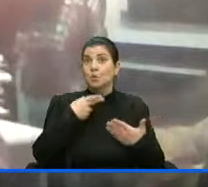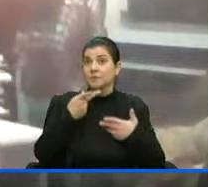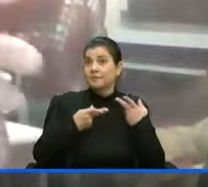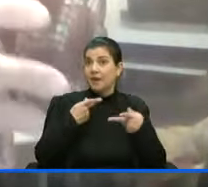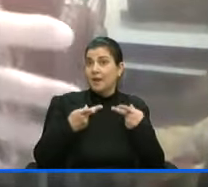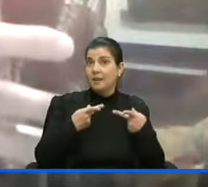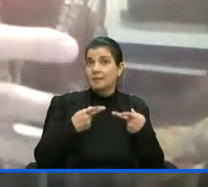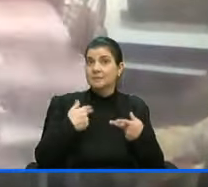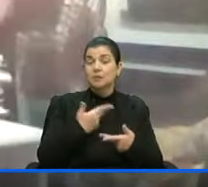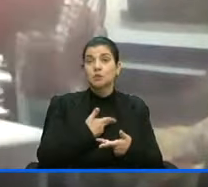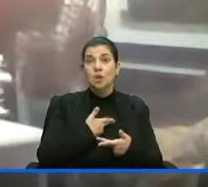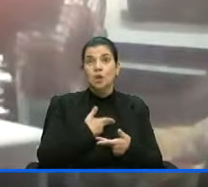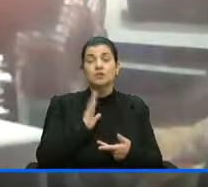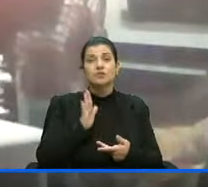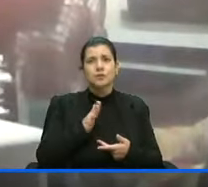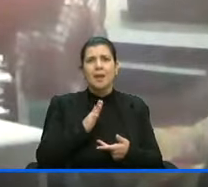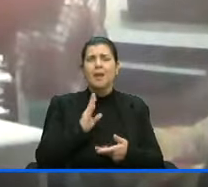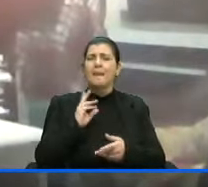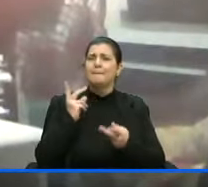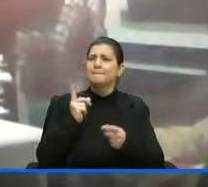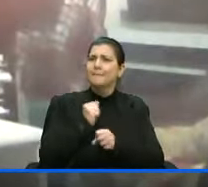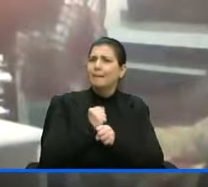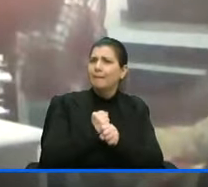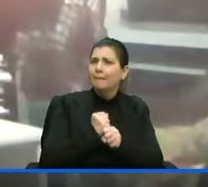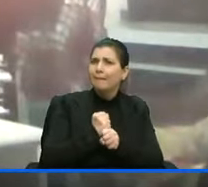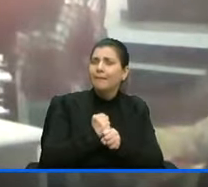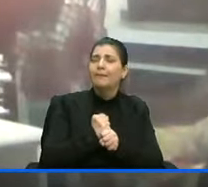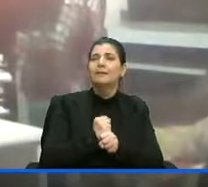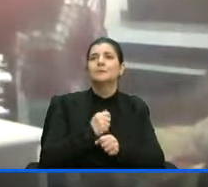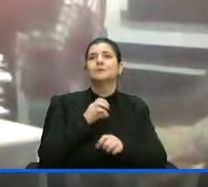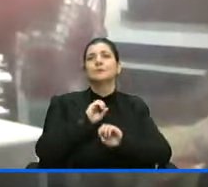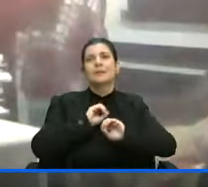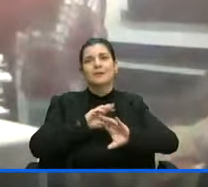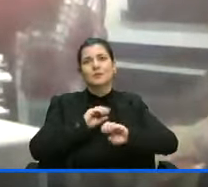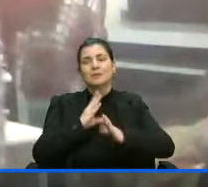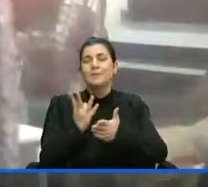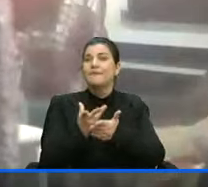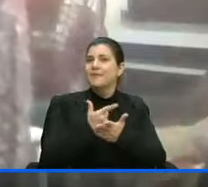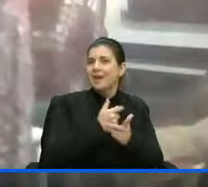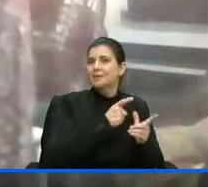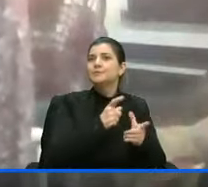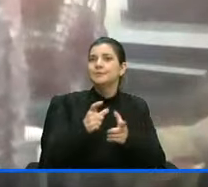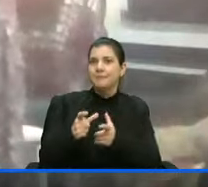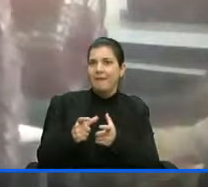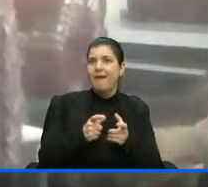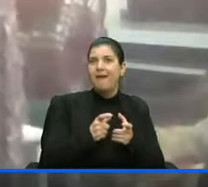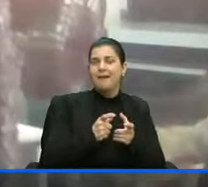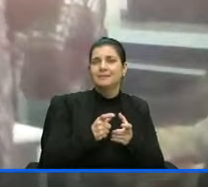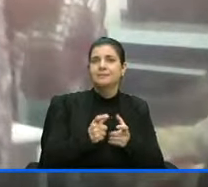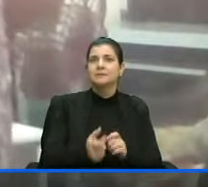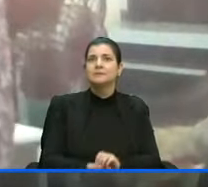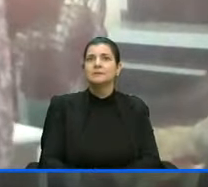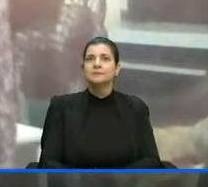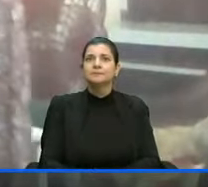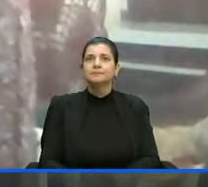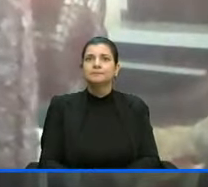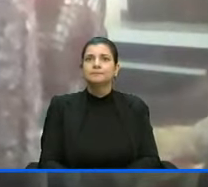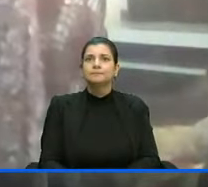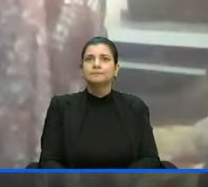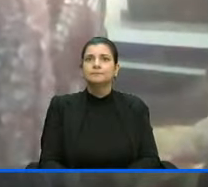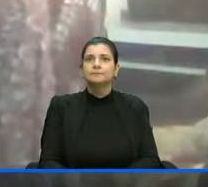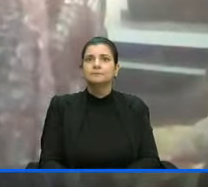nós já somos todas muito de muito tempo caminhando na educação em vários lugares, né, Carol? Carolina,